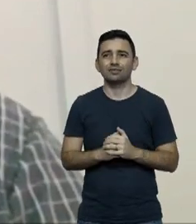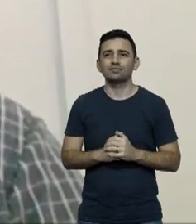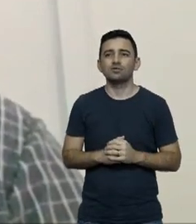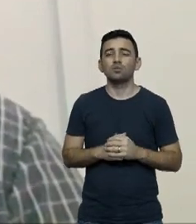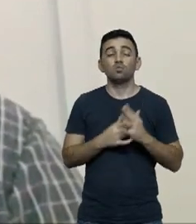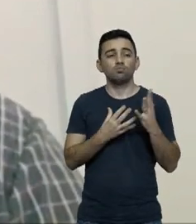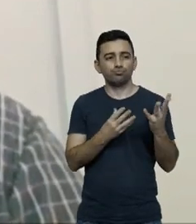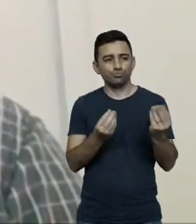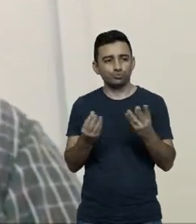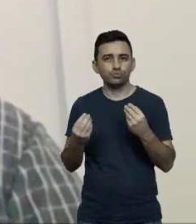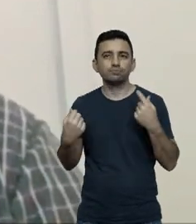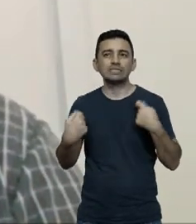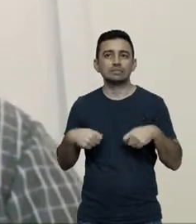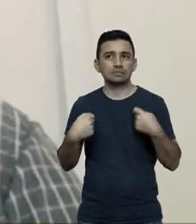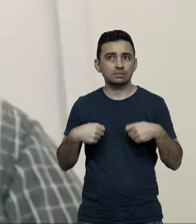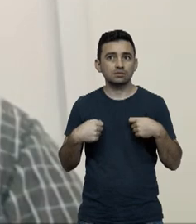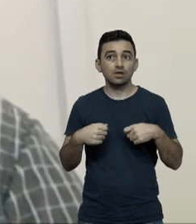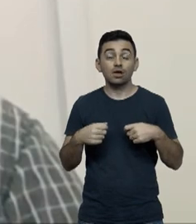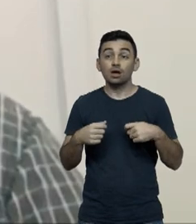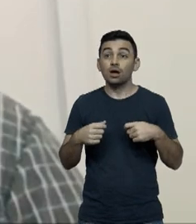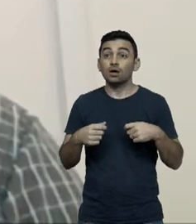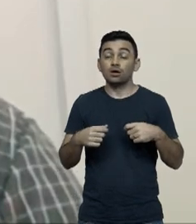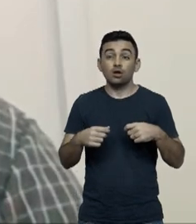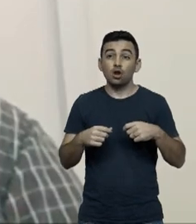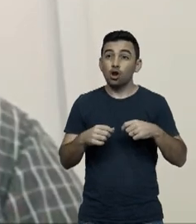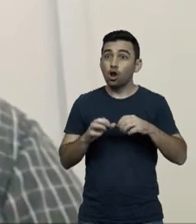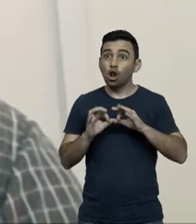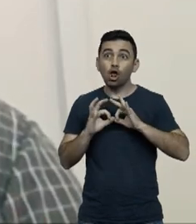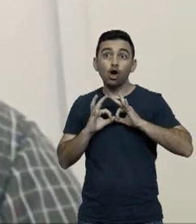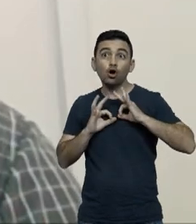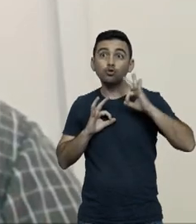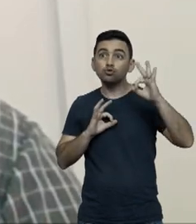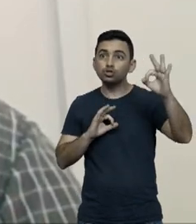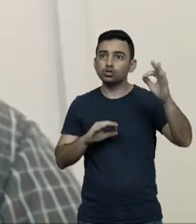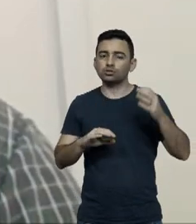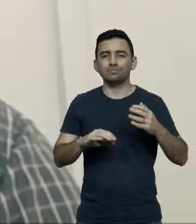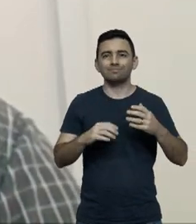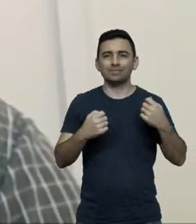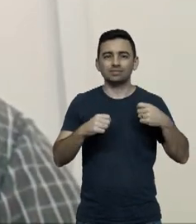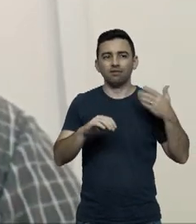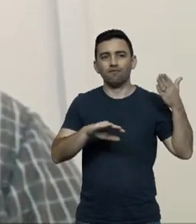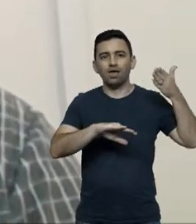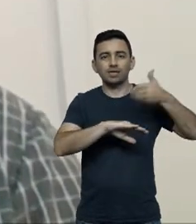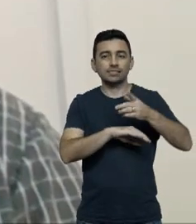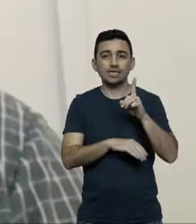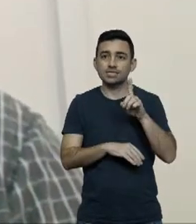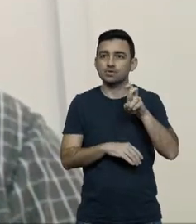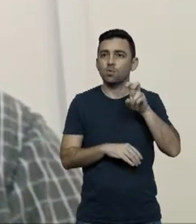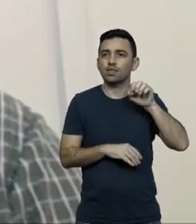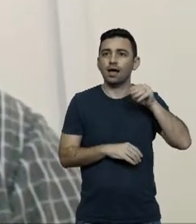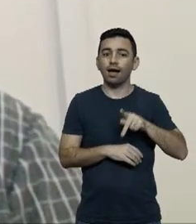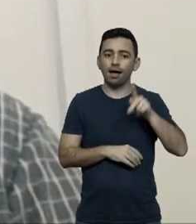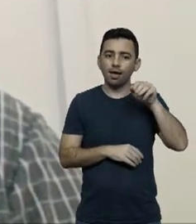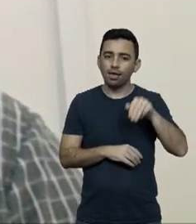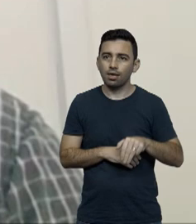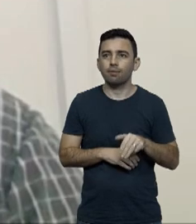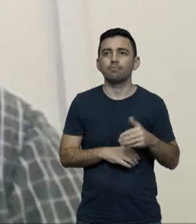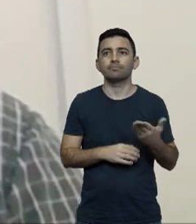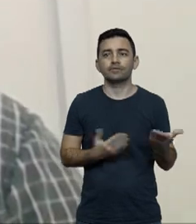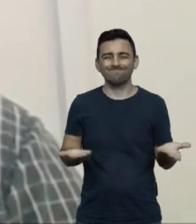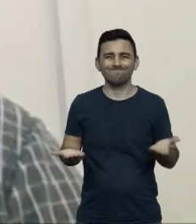tinham que se deslocar a 150 km para poder participar presencialmente dessa chamada então